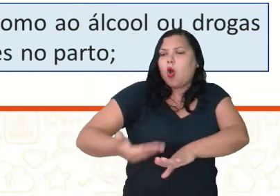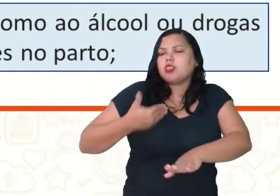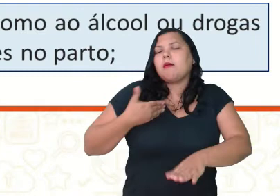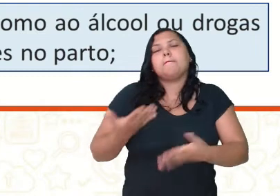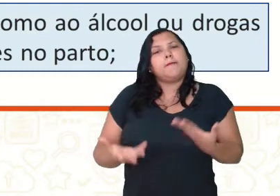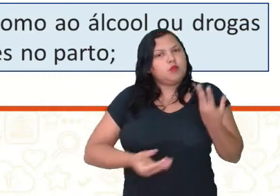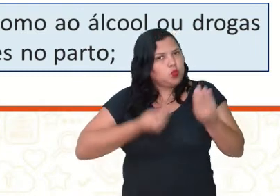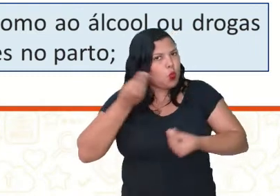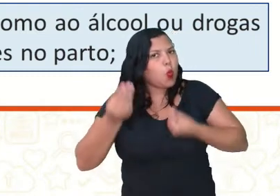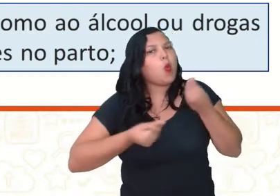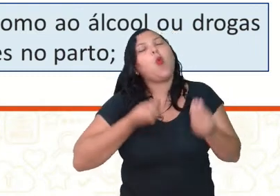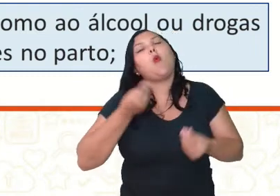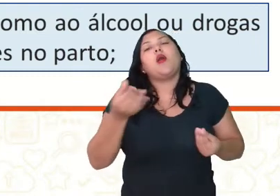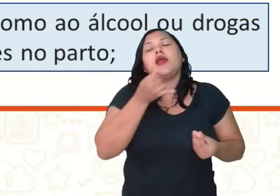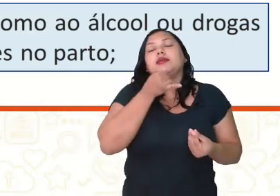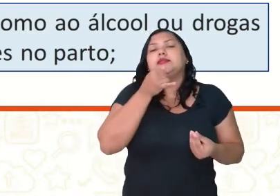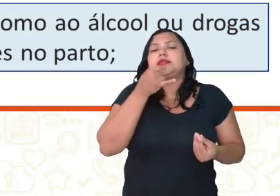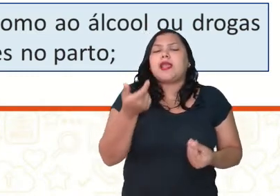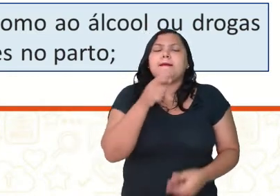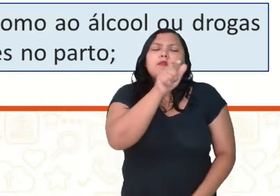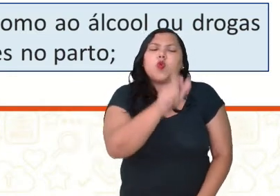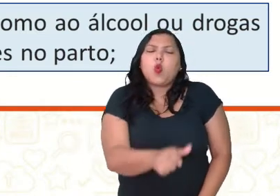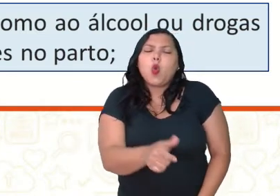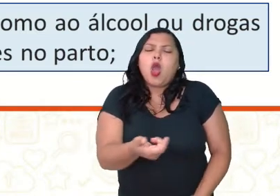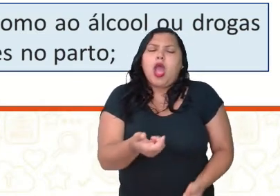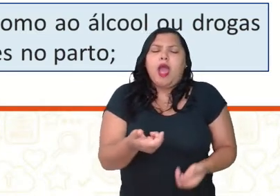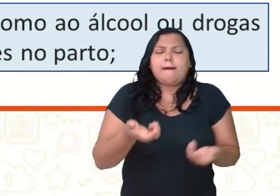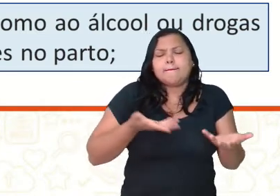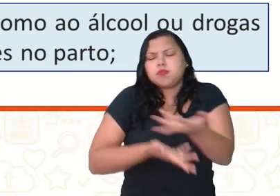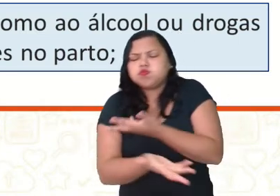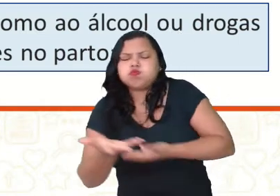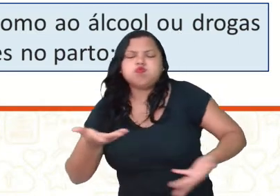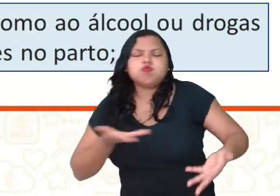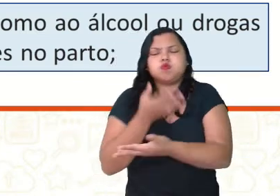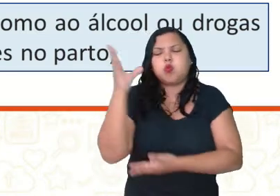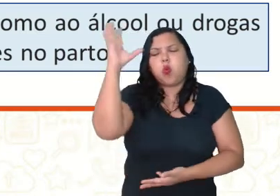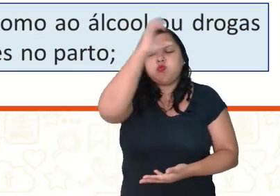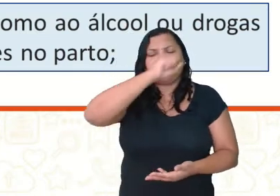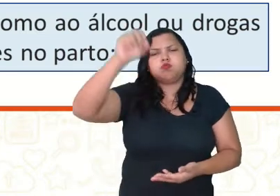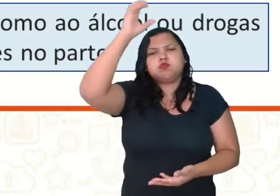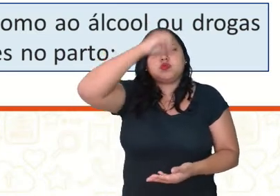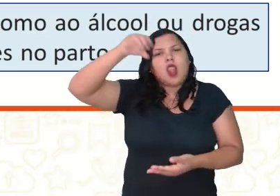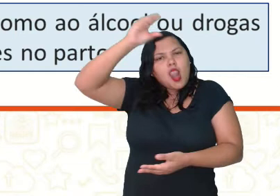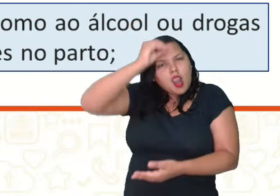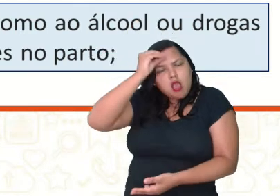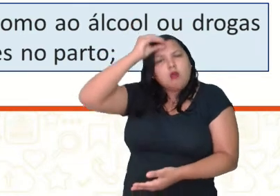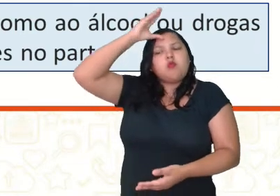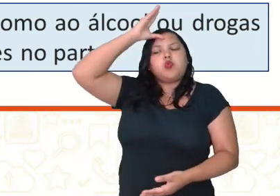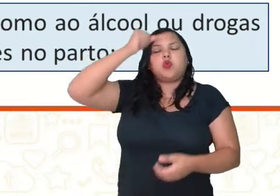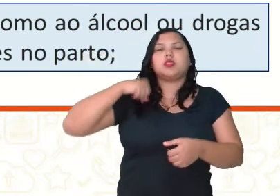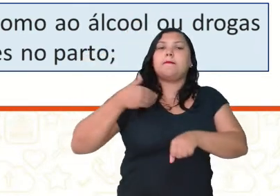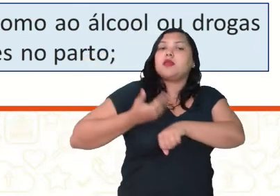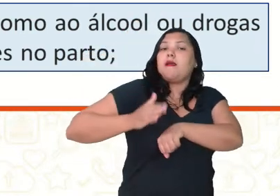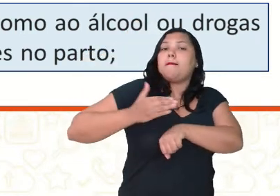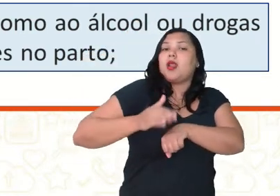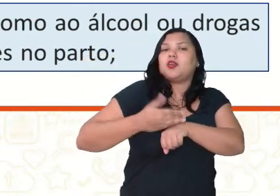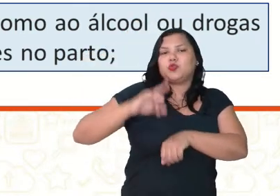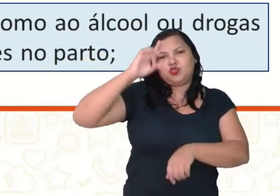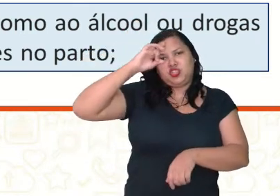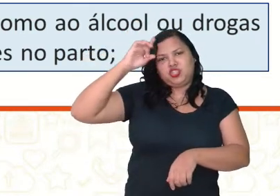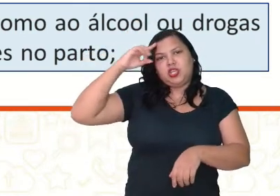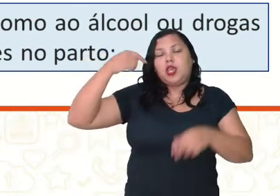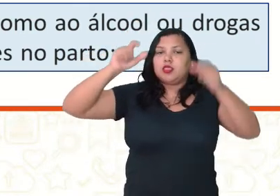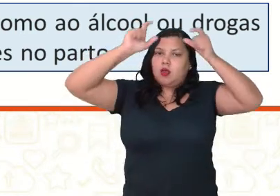no funcionamento, na forma como eles interagem com o conhecimento, com as atividades que a gente está propondo. Então, esses